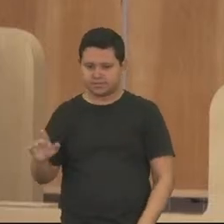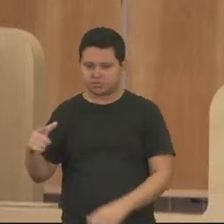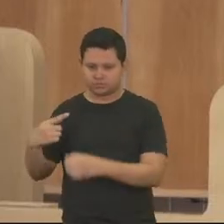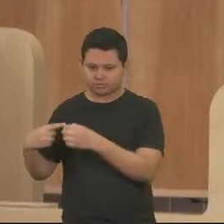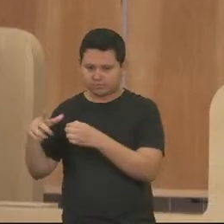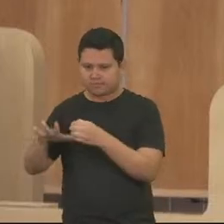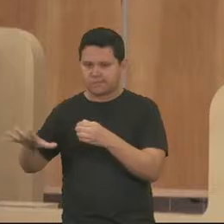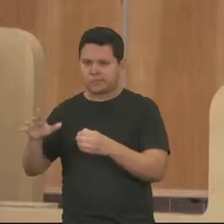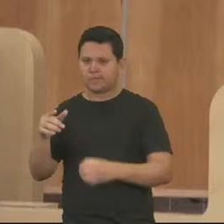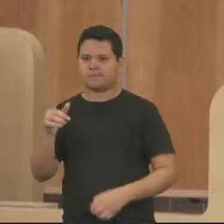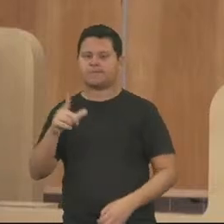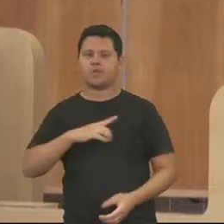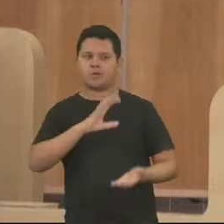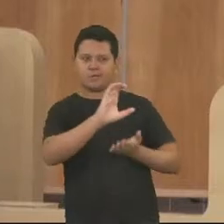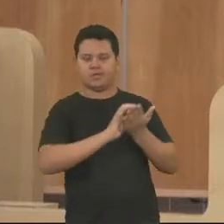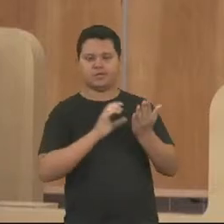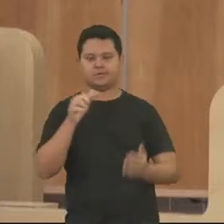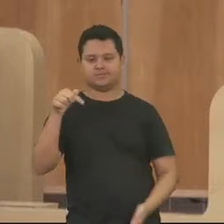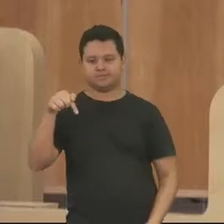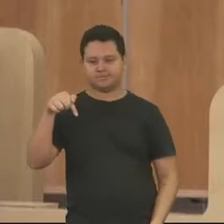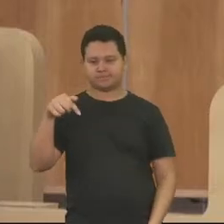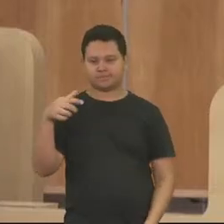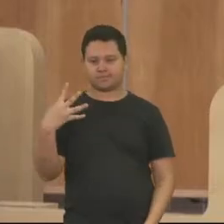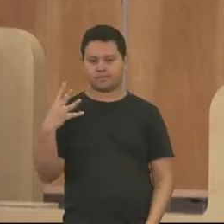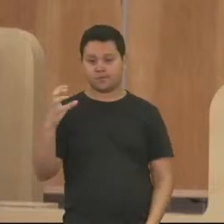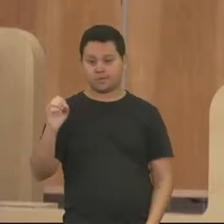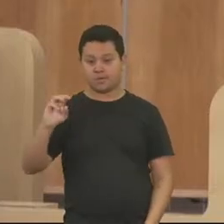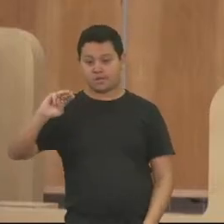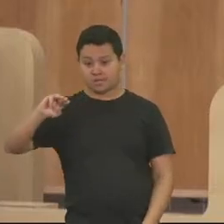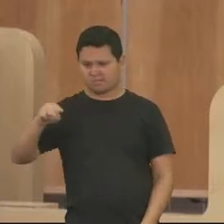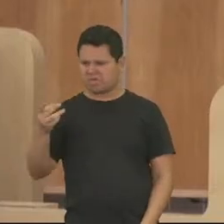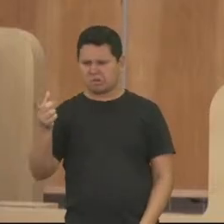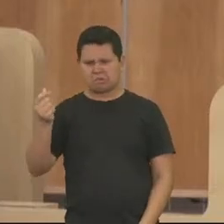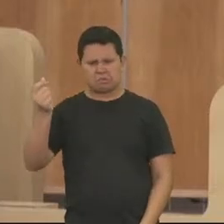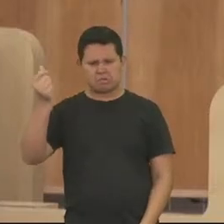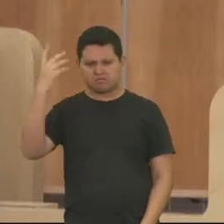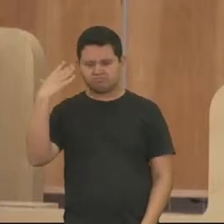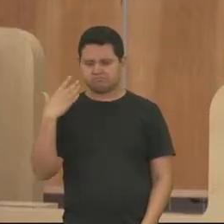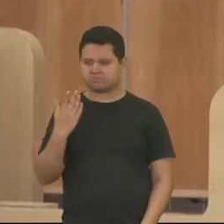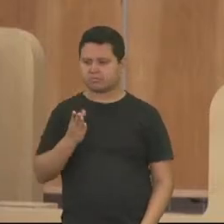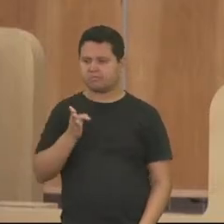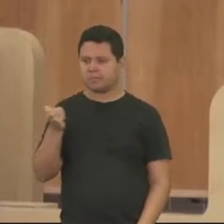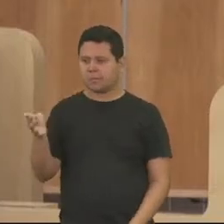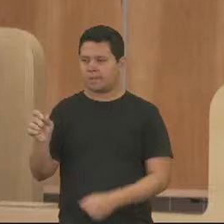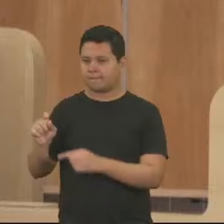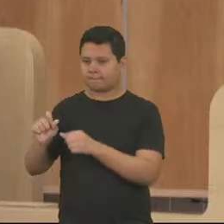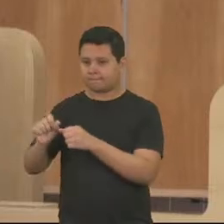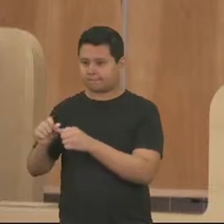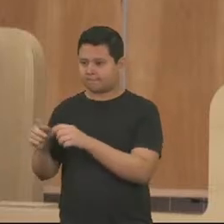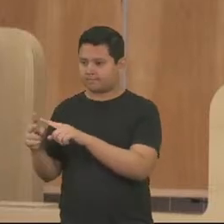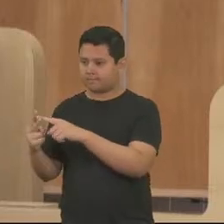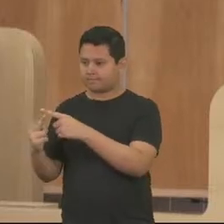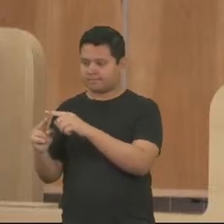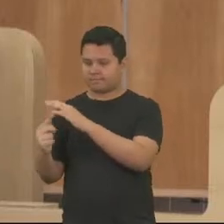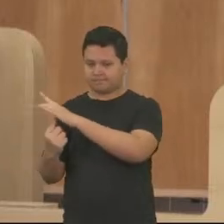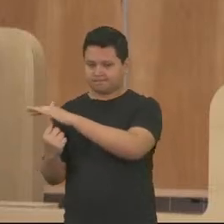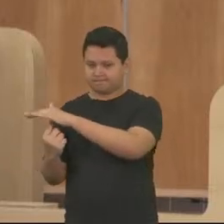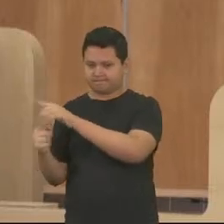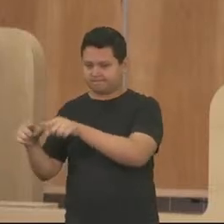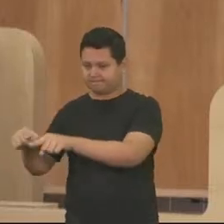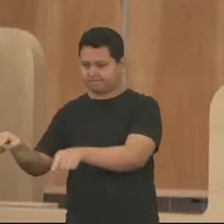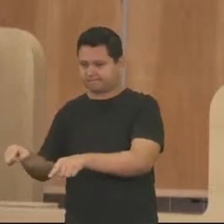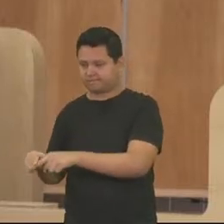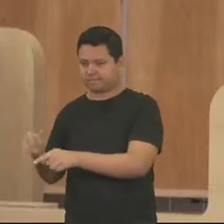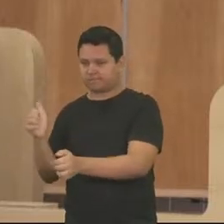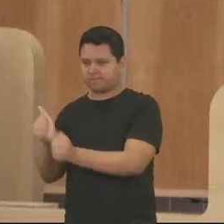época, e foi dividido para a construção daquele espaço, aquele Campus Society, do Parque Brasil e do Parque Imperial, aquele espaço